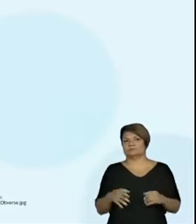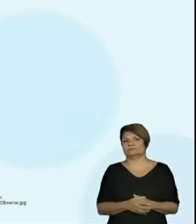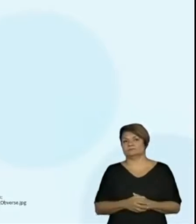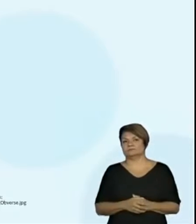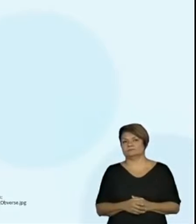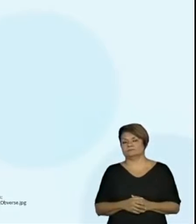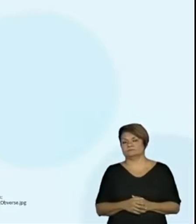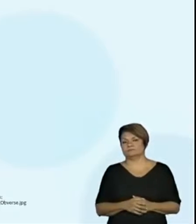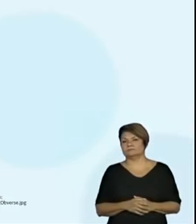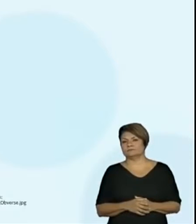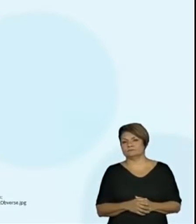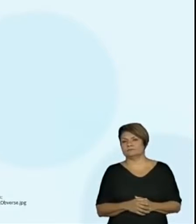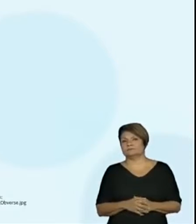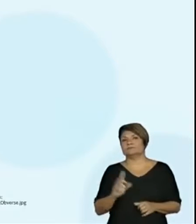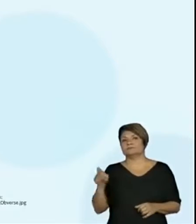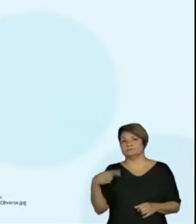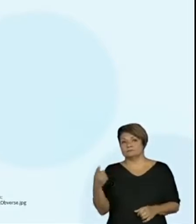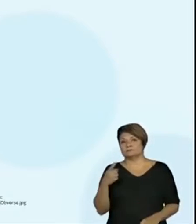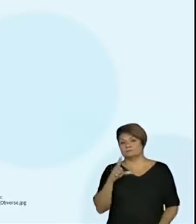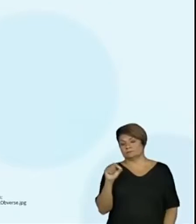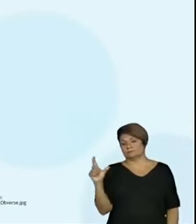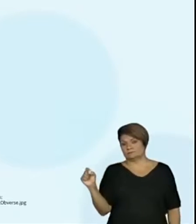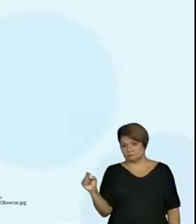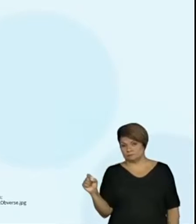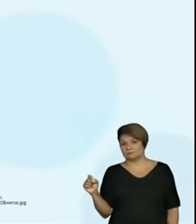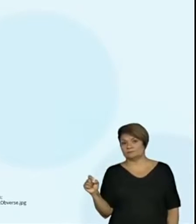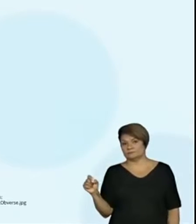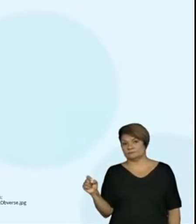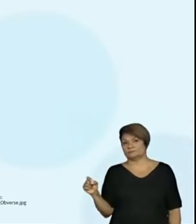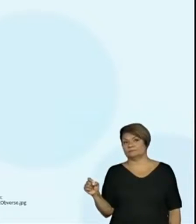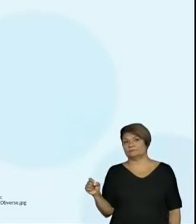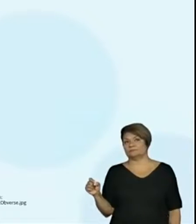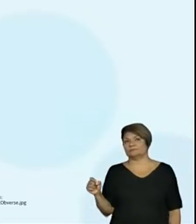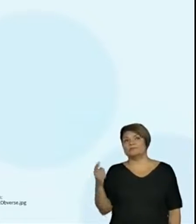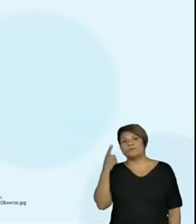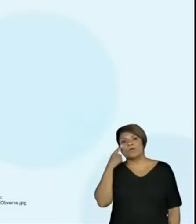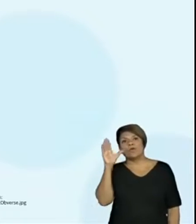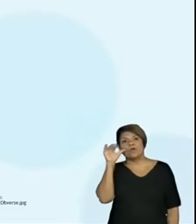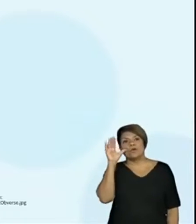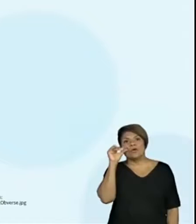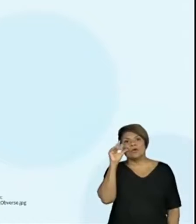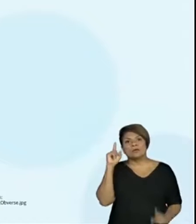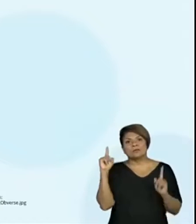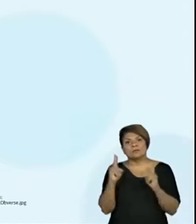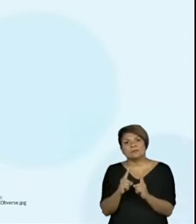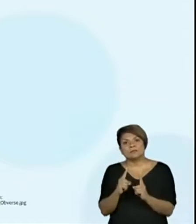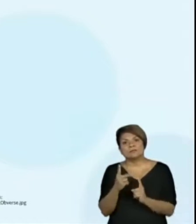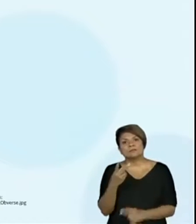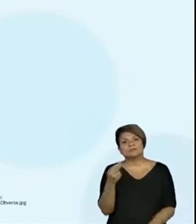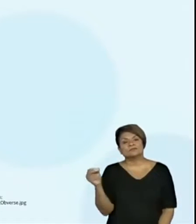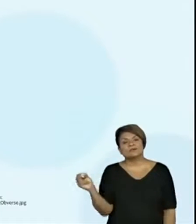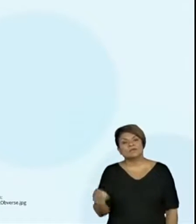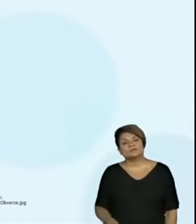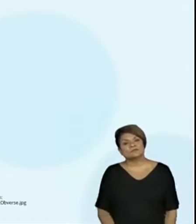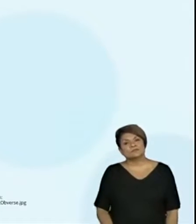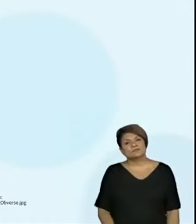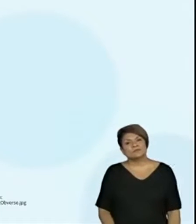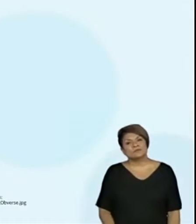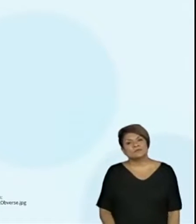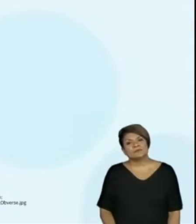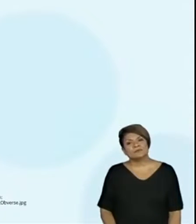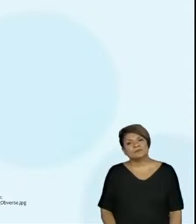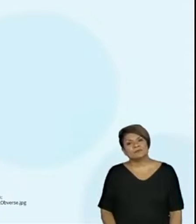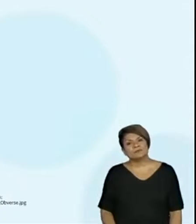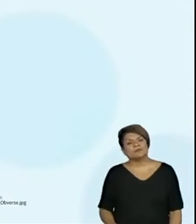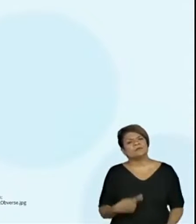R$50, depois a nota de R$100, e olha que curiosidade aconteceu com a nota de 200. Por